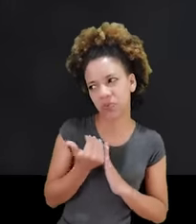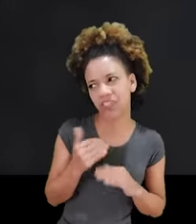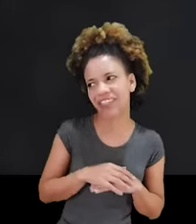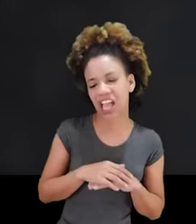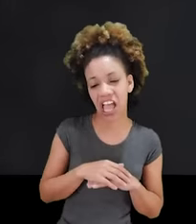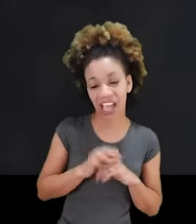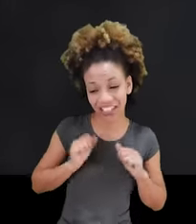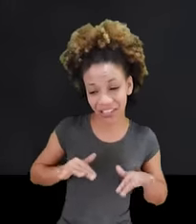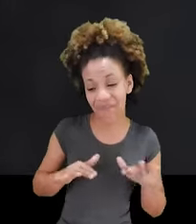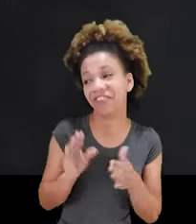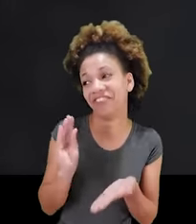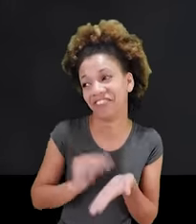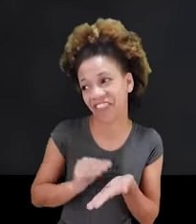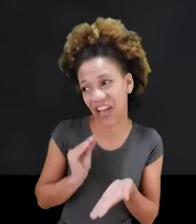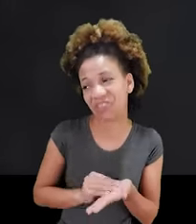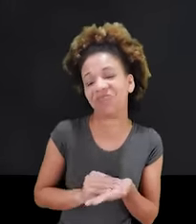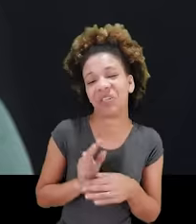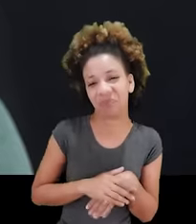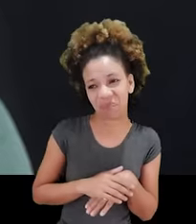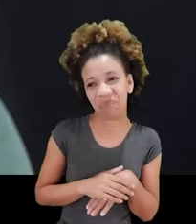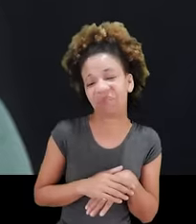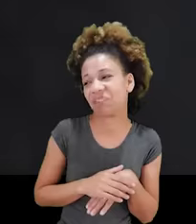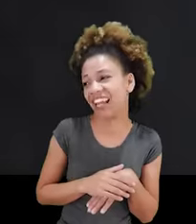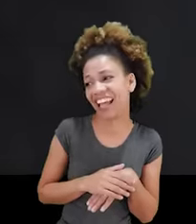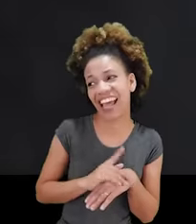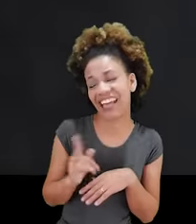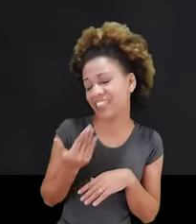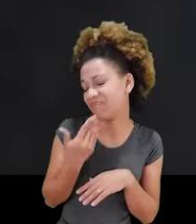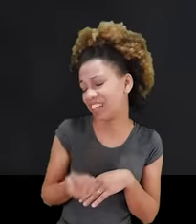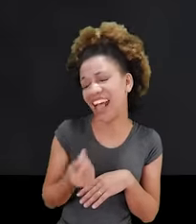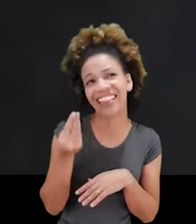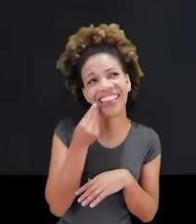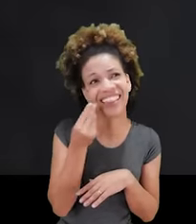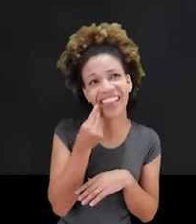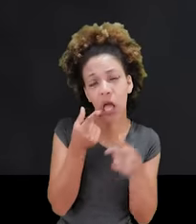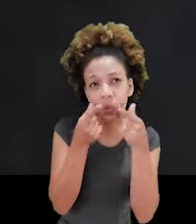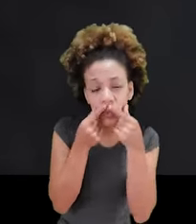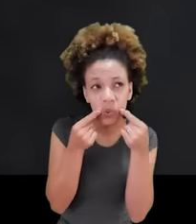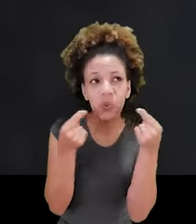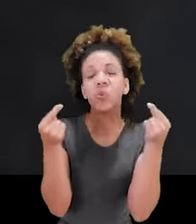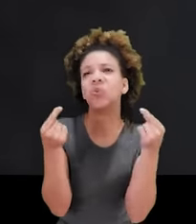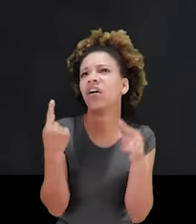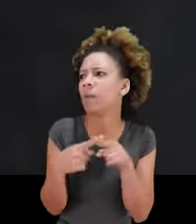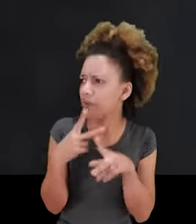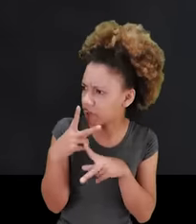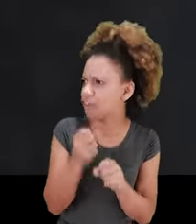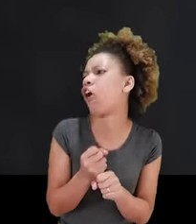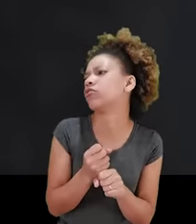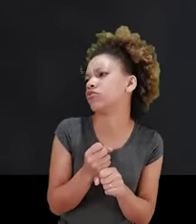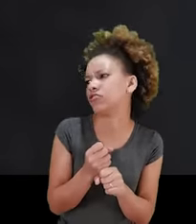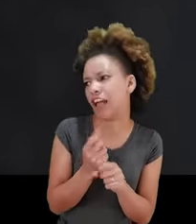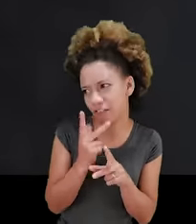grande movimento que falta. Porque elas devem perder horas durante a semana para tentar domesticar o bigode português, que é muito forte o nosso bigode. É um